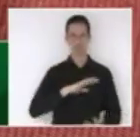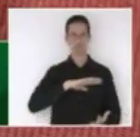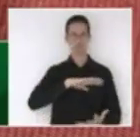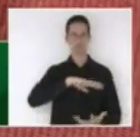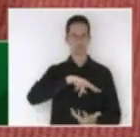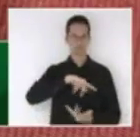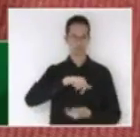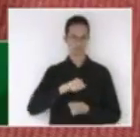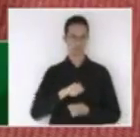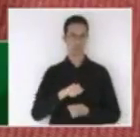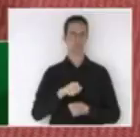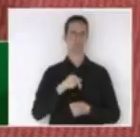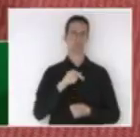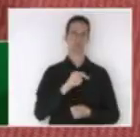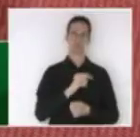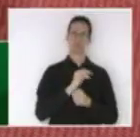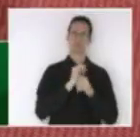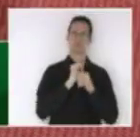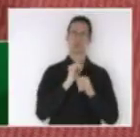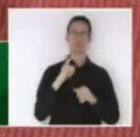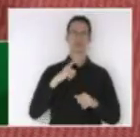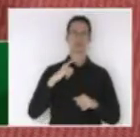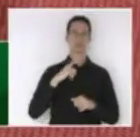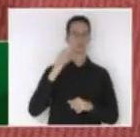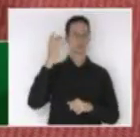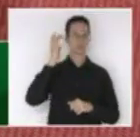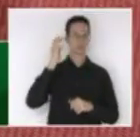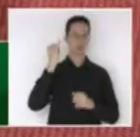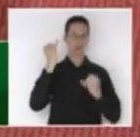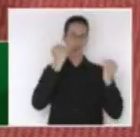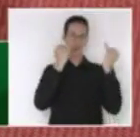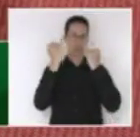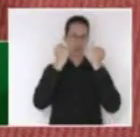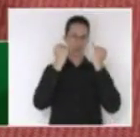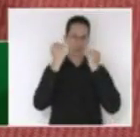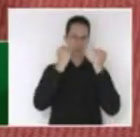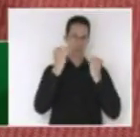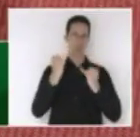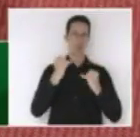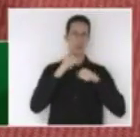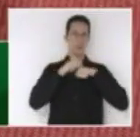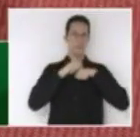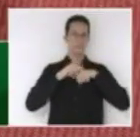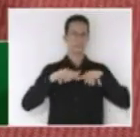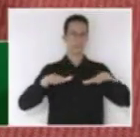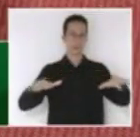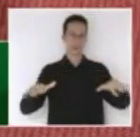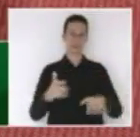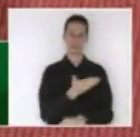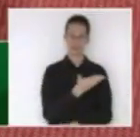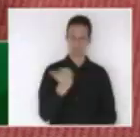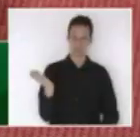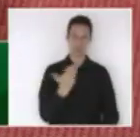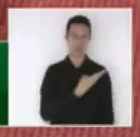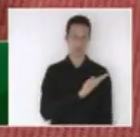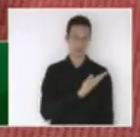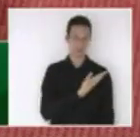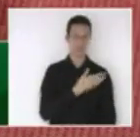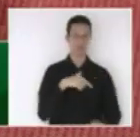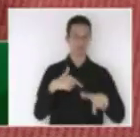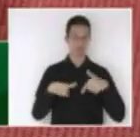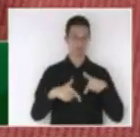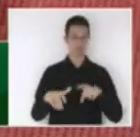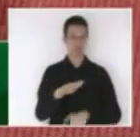a notícia, o entretenimento, então a todos os meus colegas de profissão